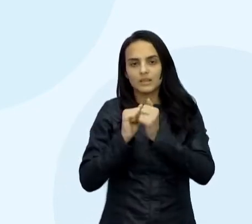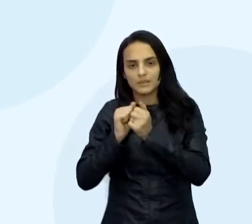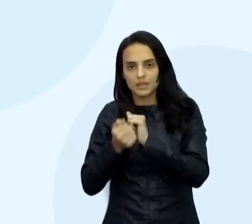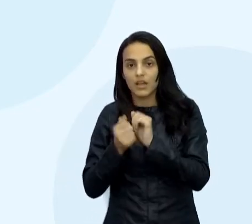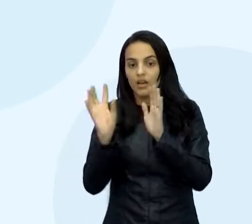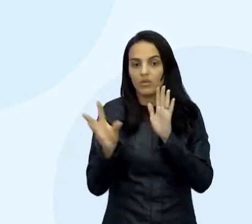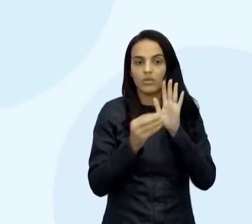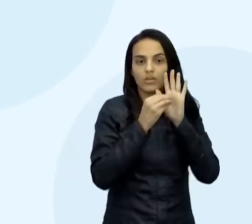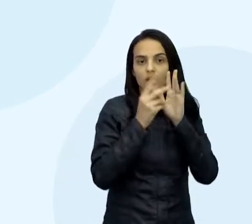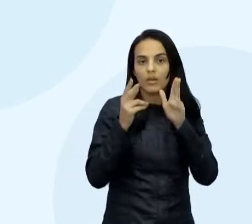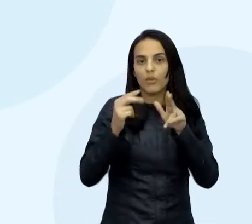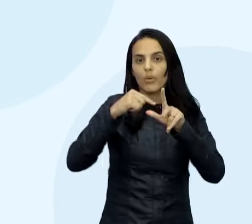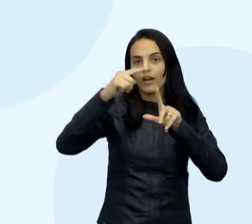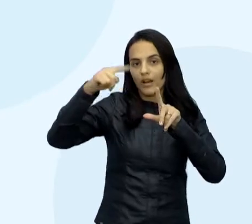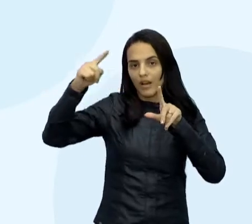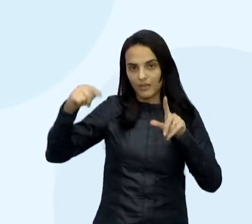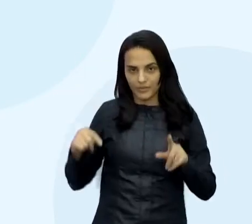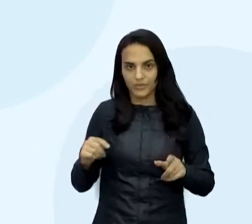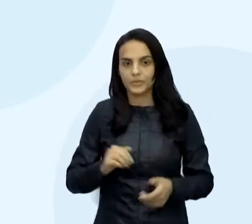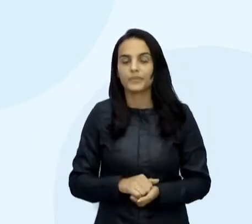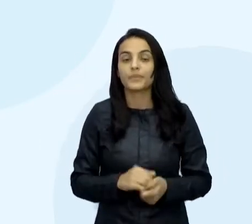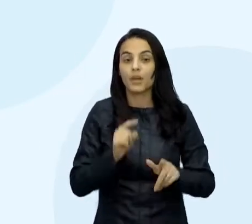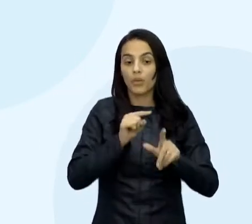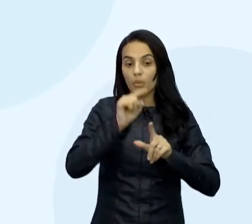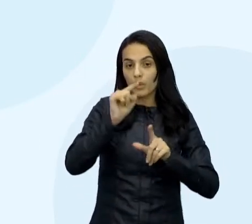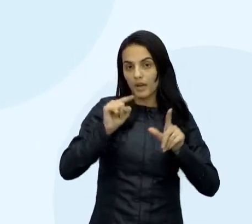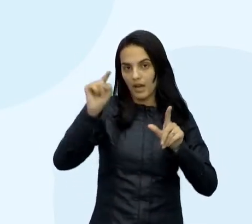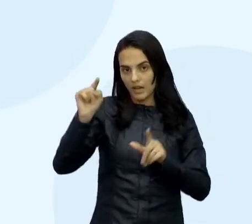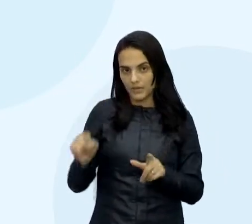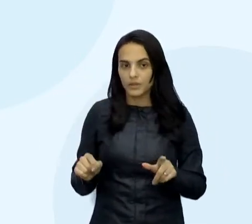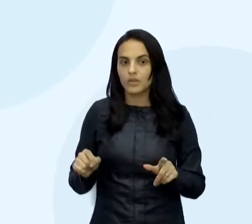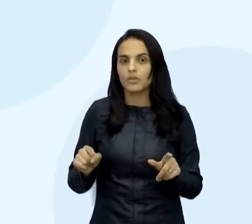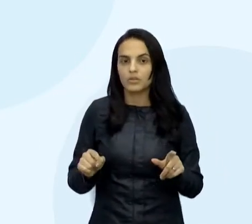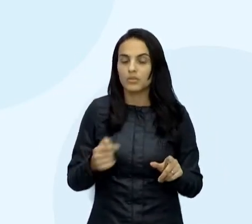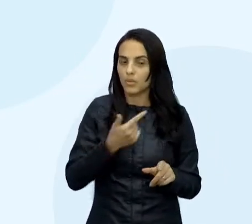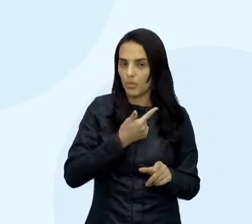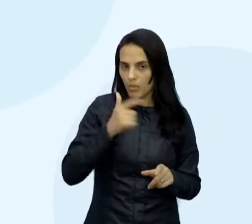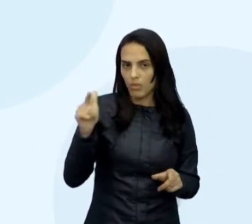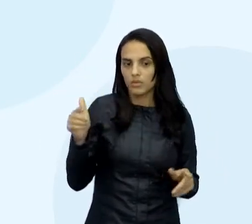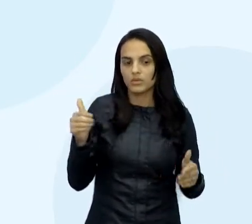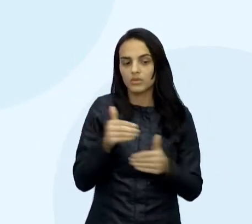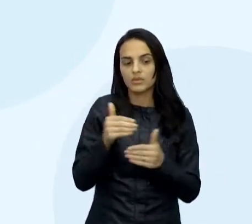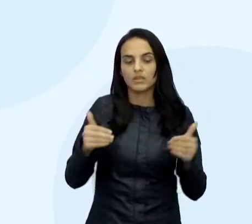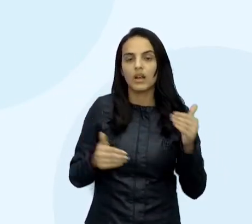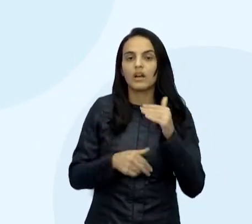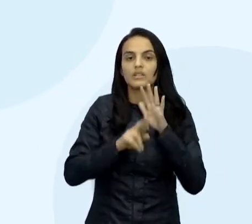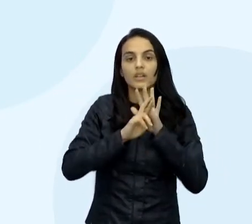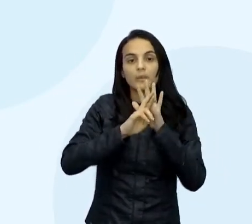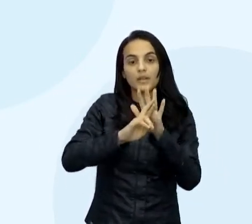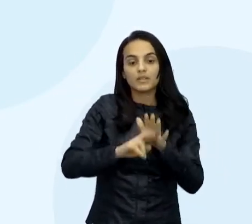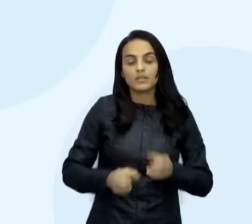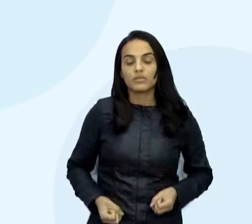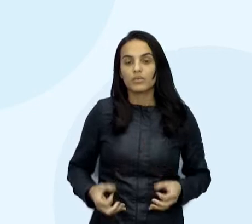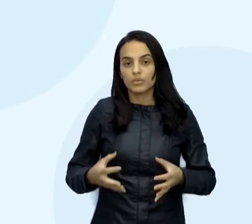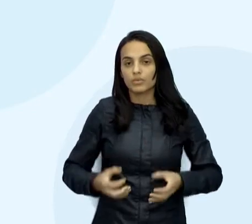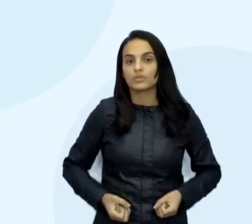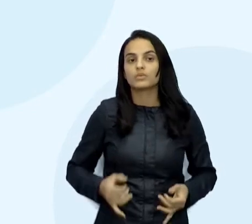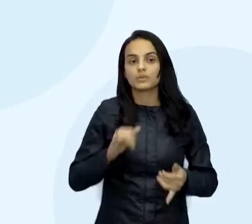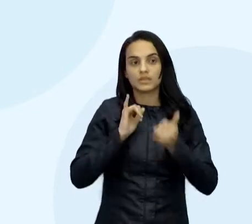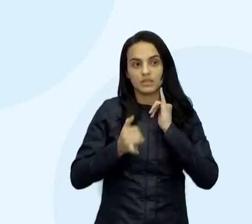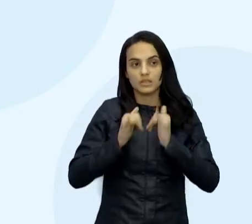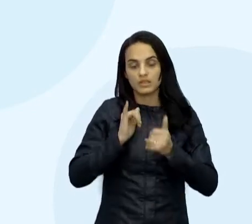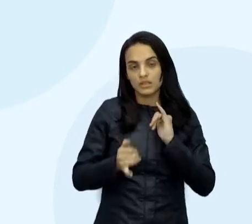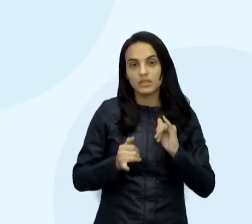forma de gráfico. E fala o seguinte, ó. O gráfico a seguir, lá no próximo slide, representa o consumo de energia elétrica de